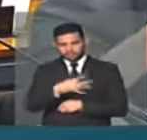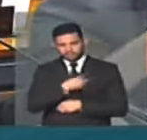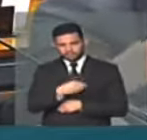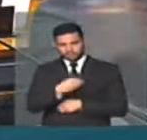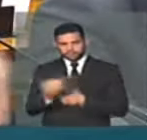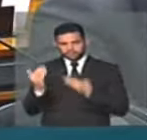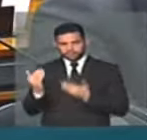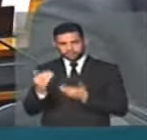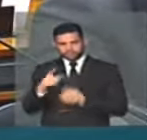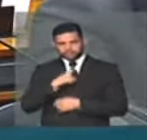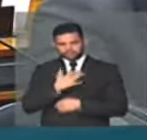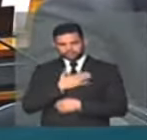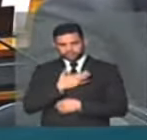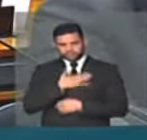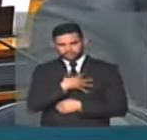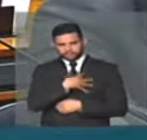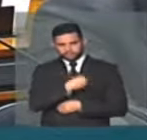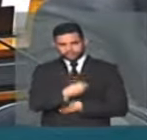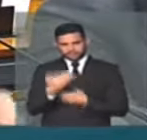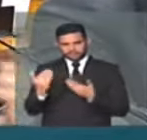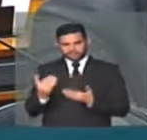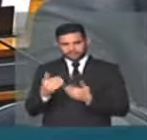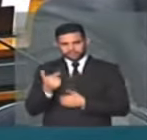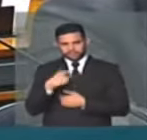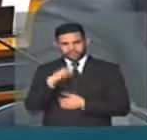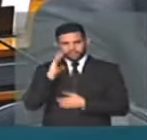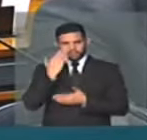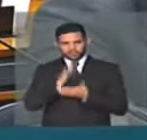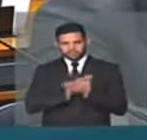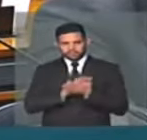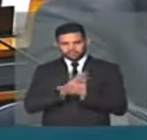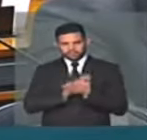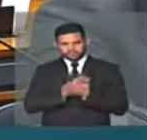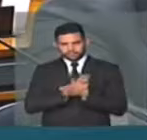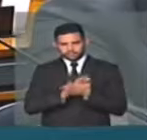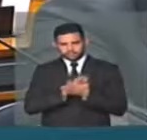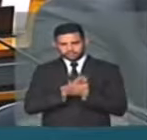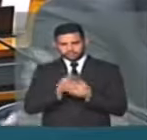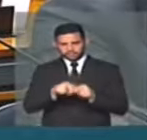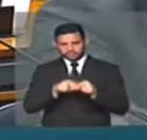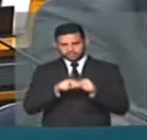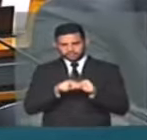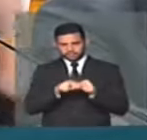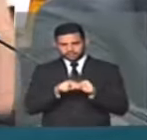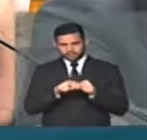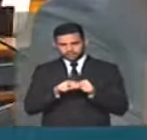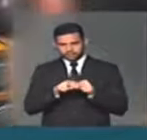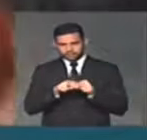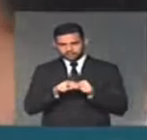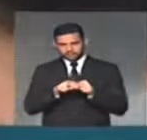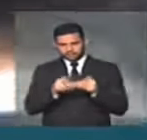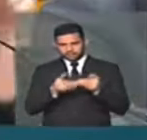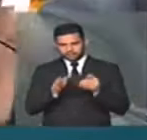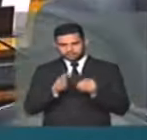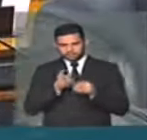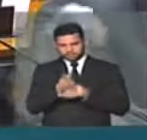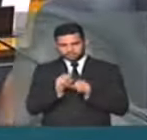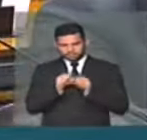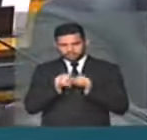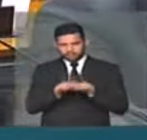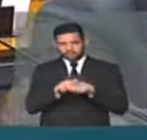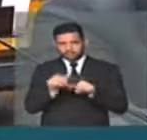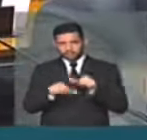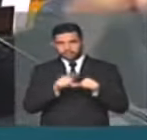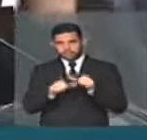ter filhos adolescentes, como eu tenho, né? E não entendem que porteira que passa um boi, passa uma boiada.